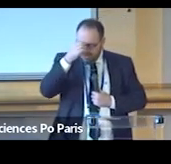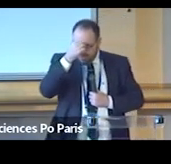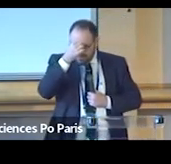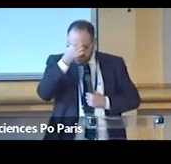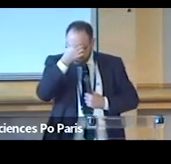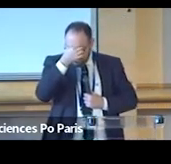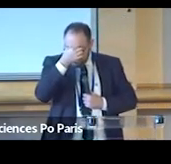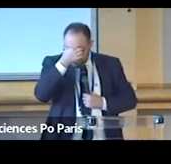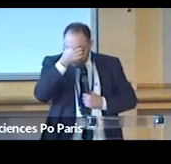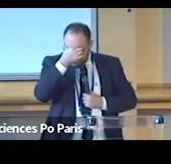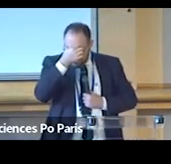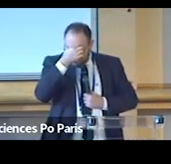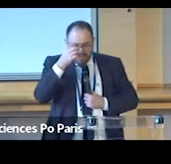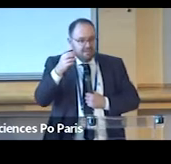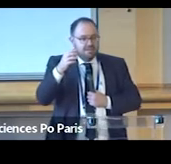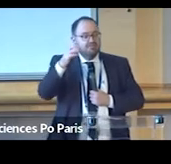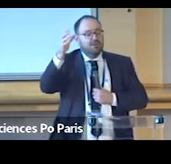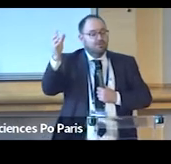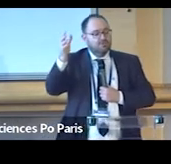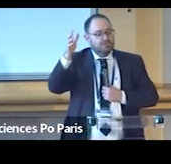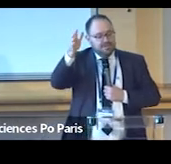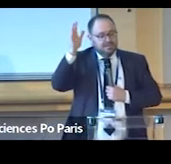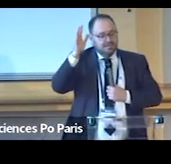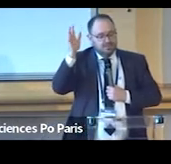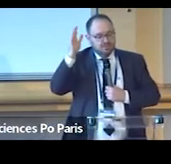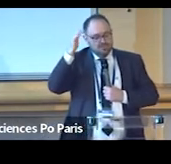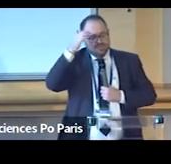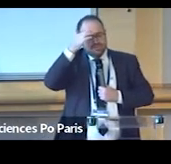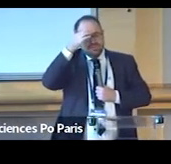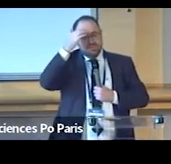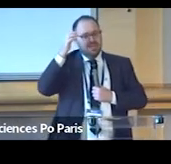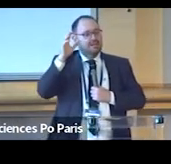antes de deixar a presidência, ele falou de aí nesse discurso